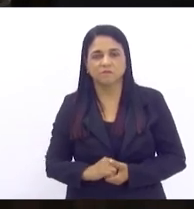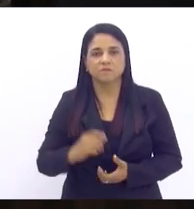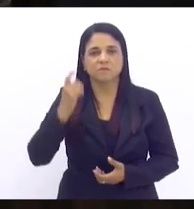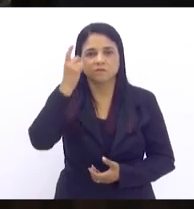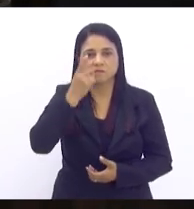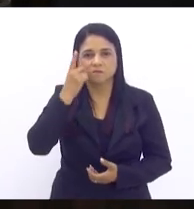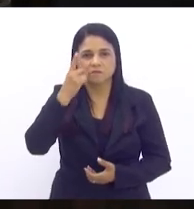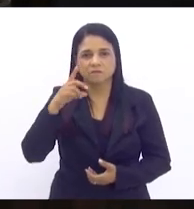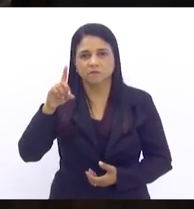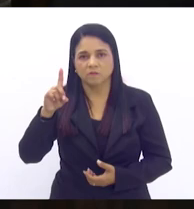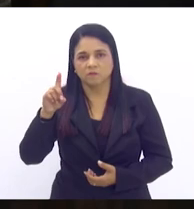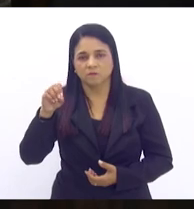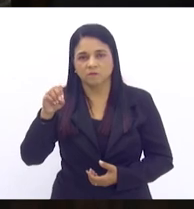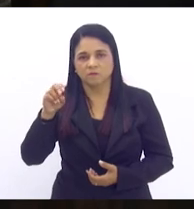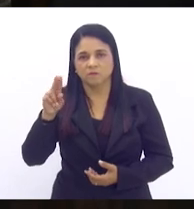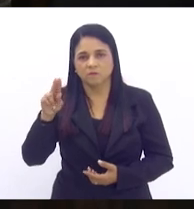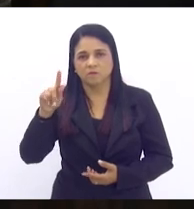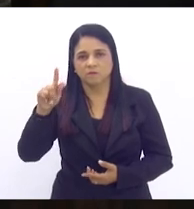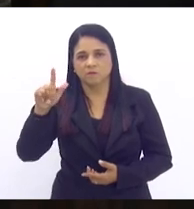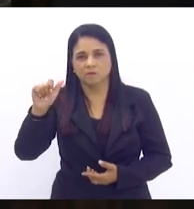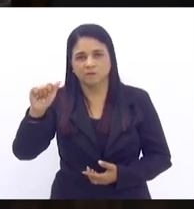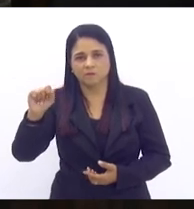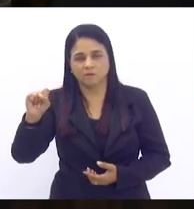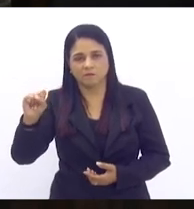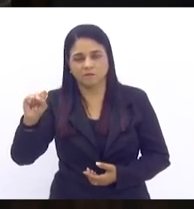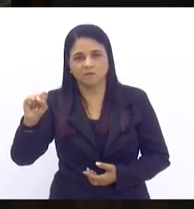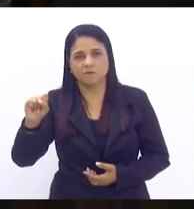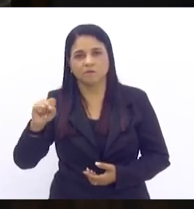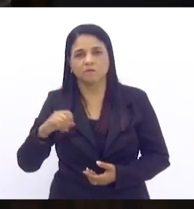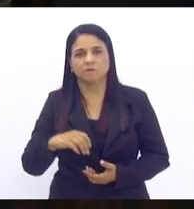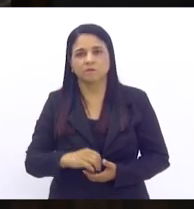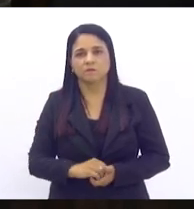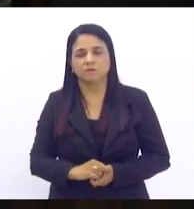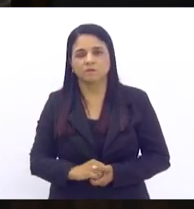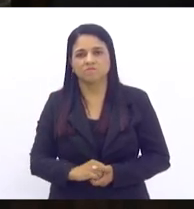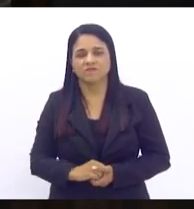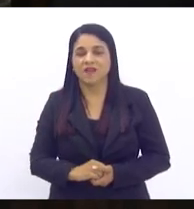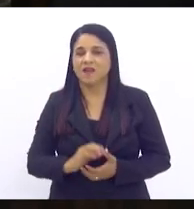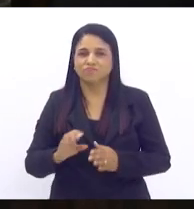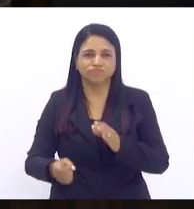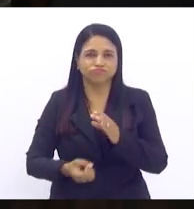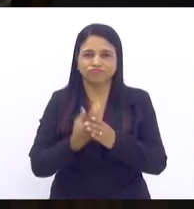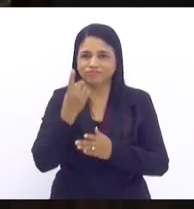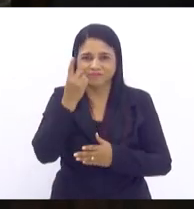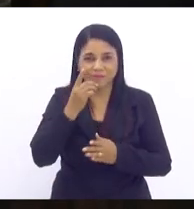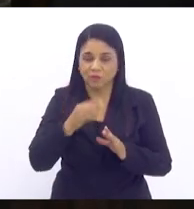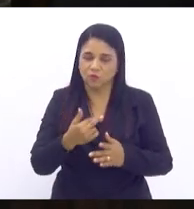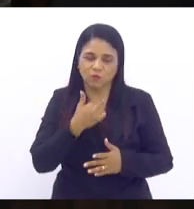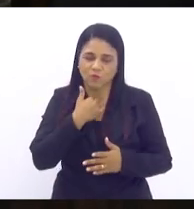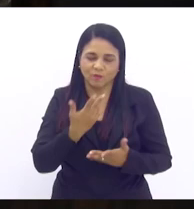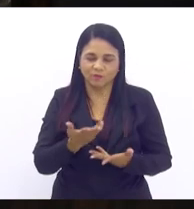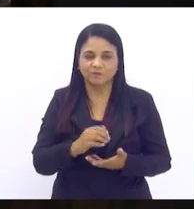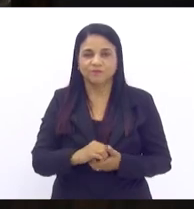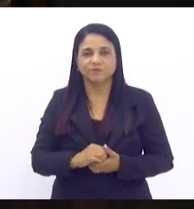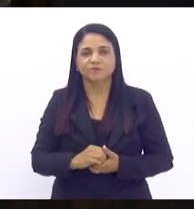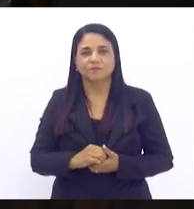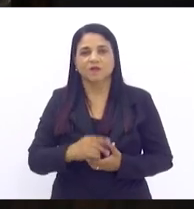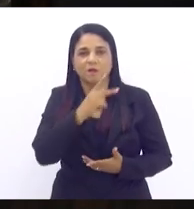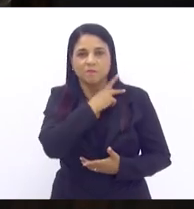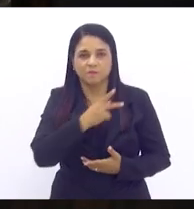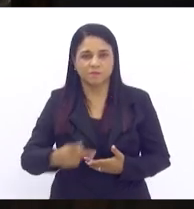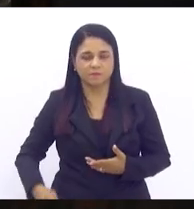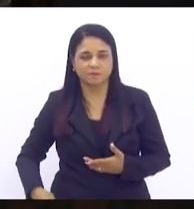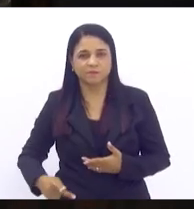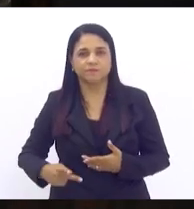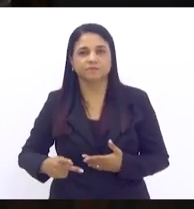Deputado Douglas Rua. Ah, é autor. A presidência designa relatoria